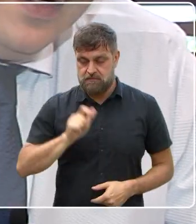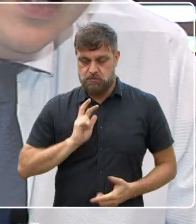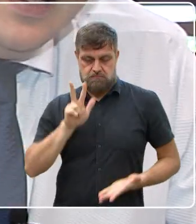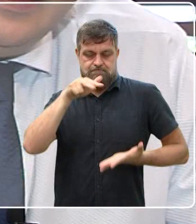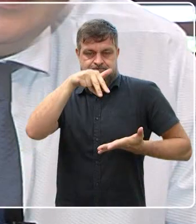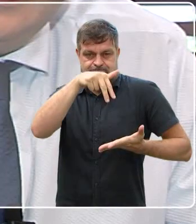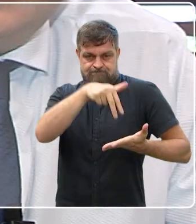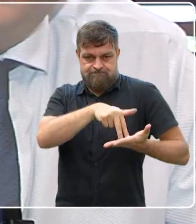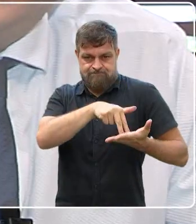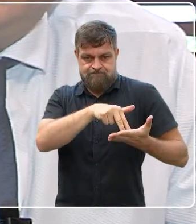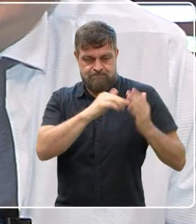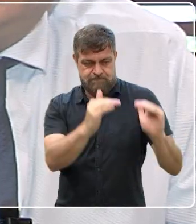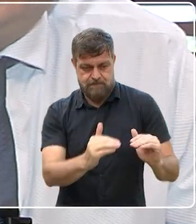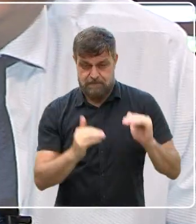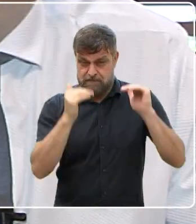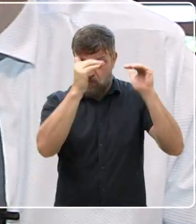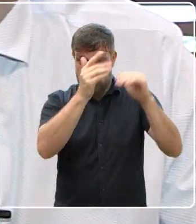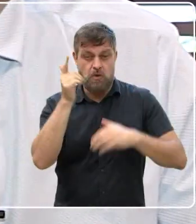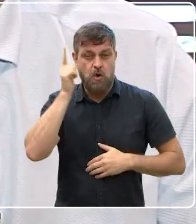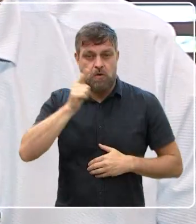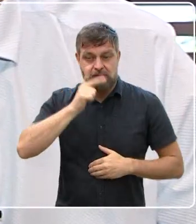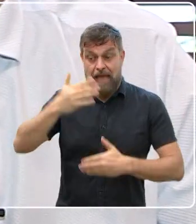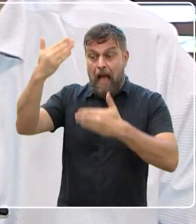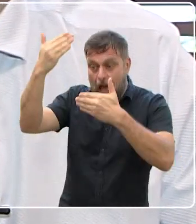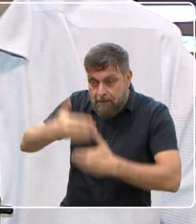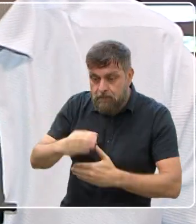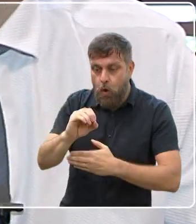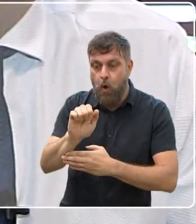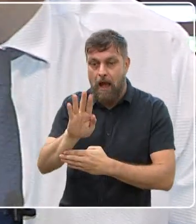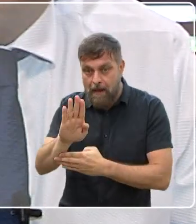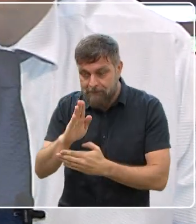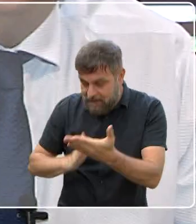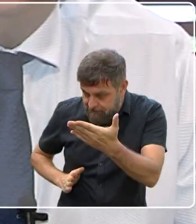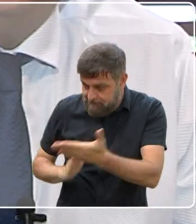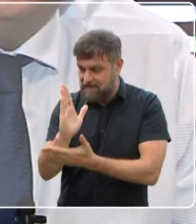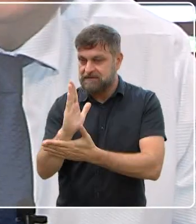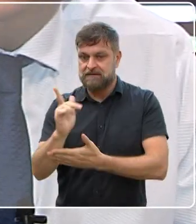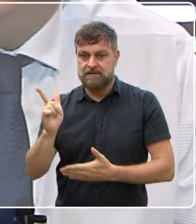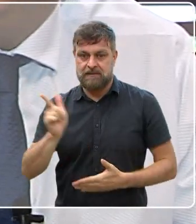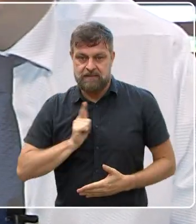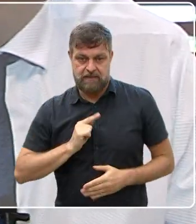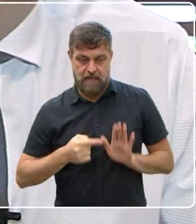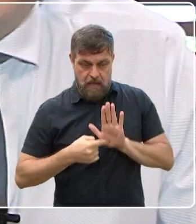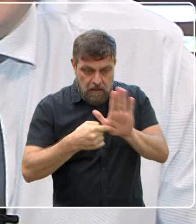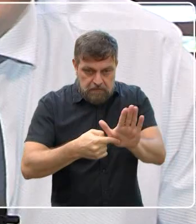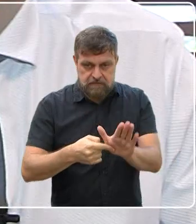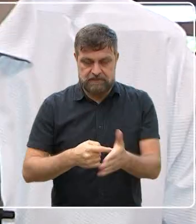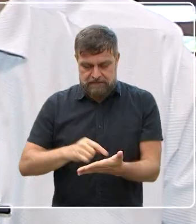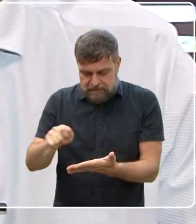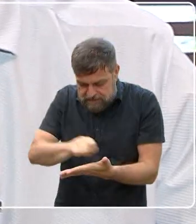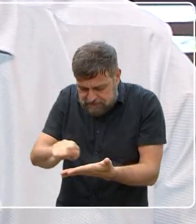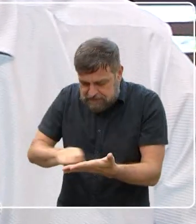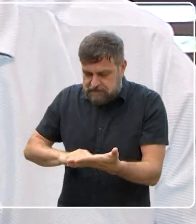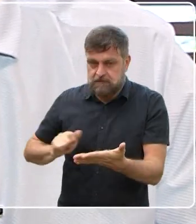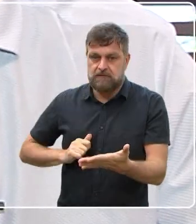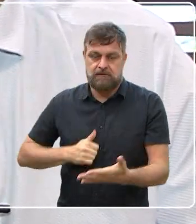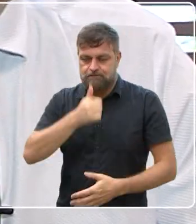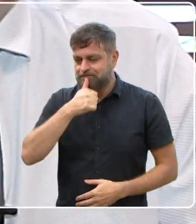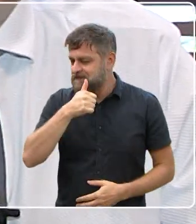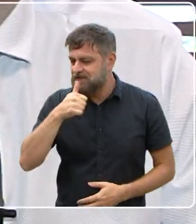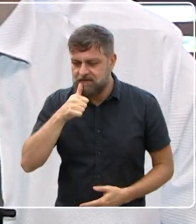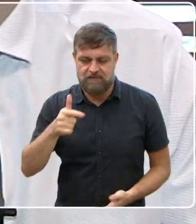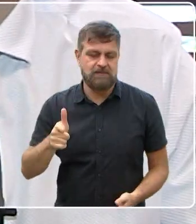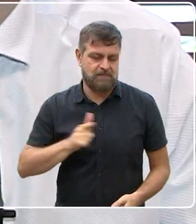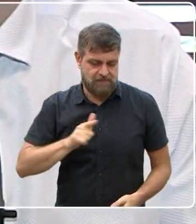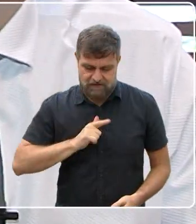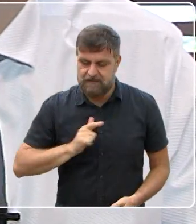destacar e conseguir passar no exame, conseguir tirar as notas boas, entregar uma monografia sem sacrificar alguma coisa,